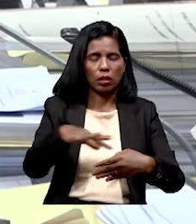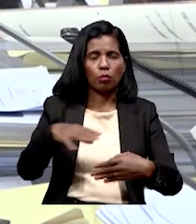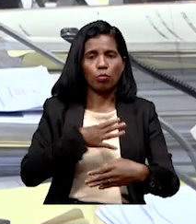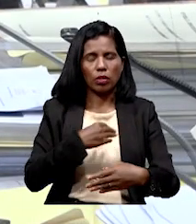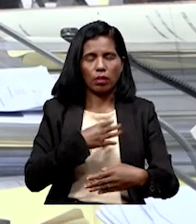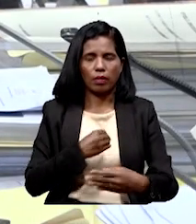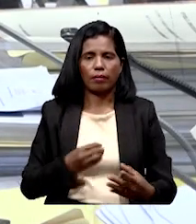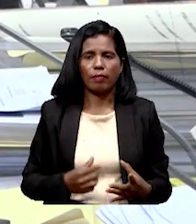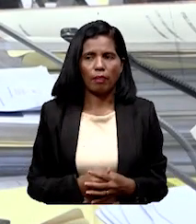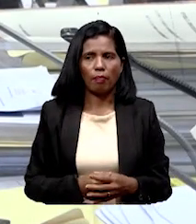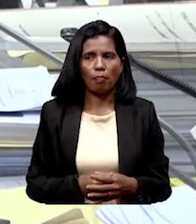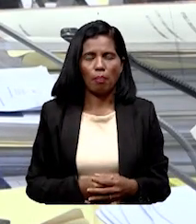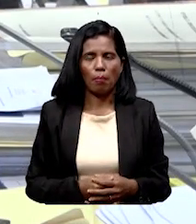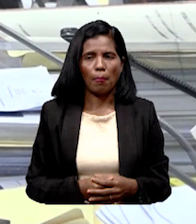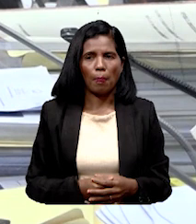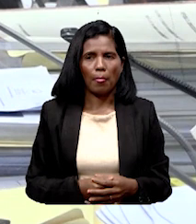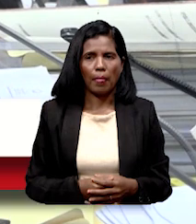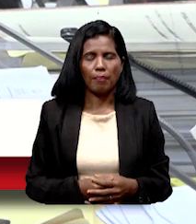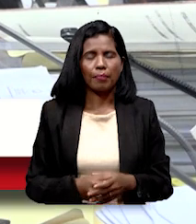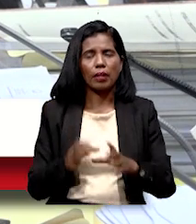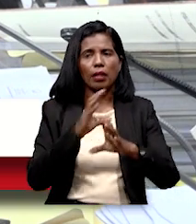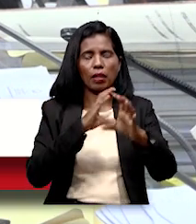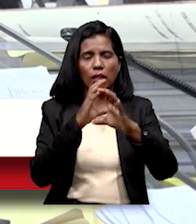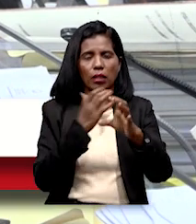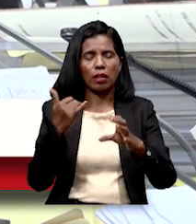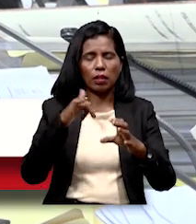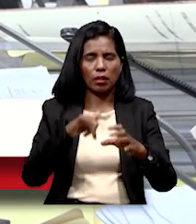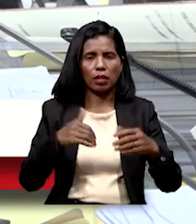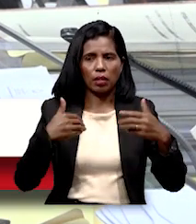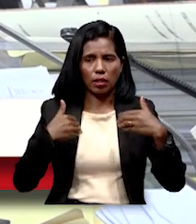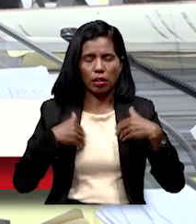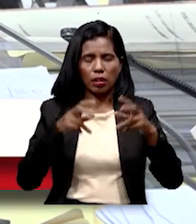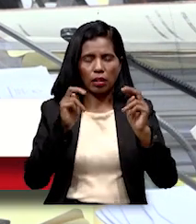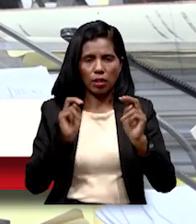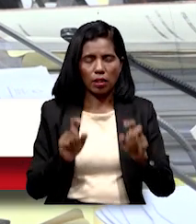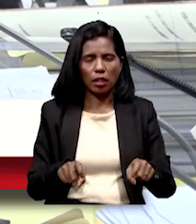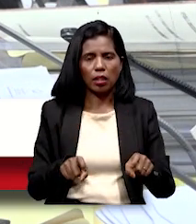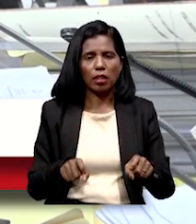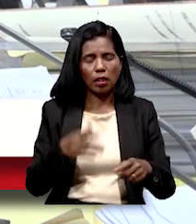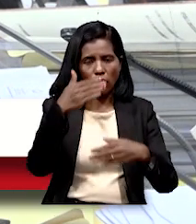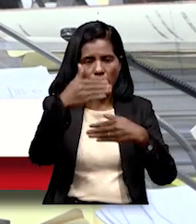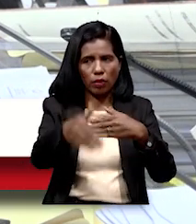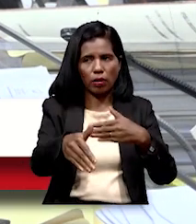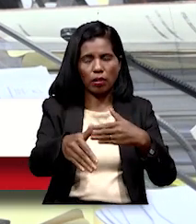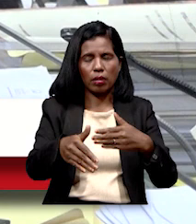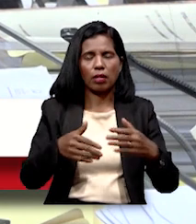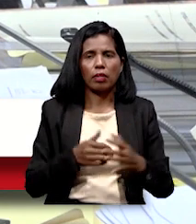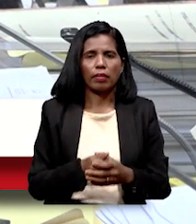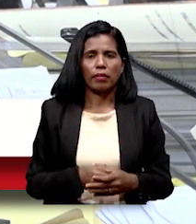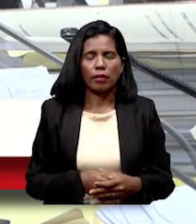que segundos. Careta sira e a regra própria, né? Tem que ir a oine, tem que ir a velocidade